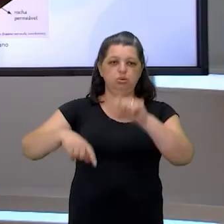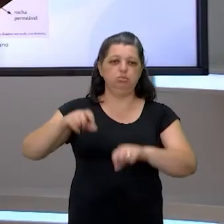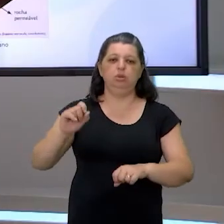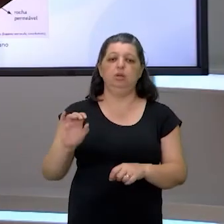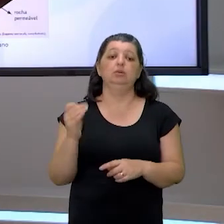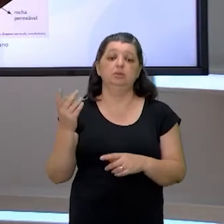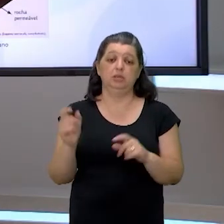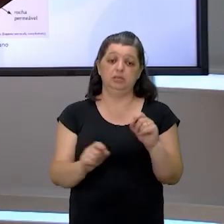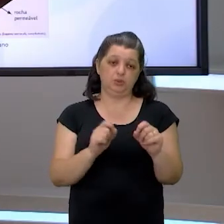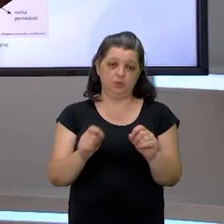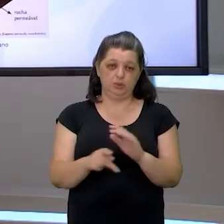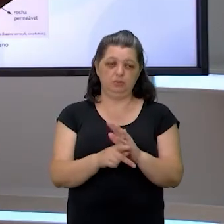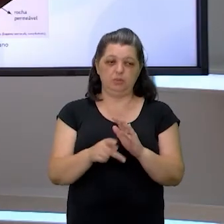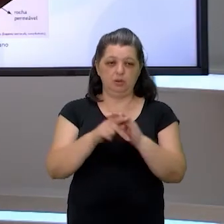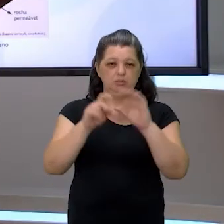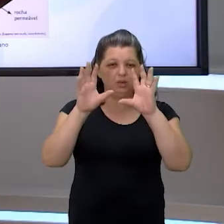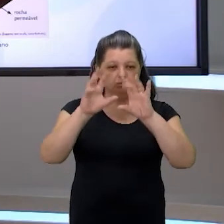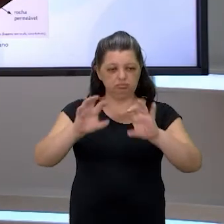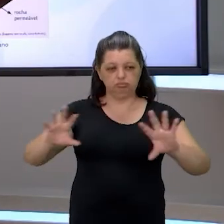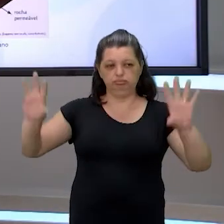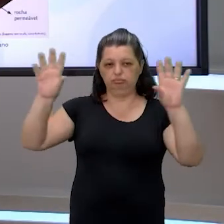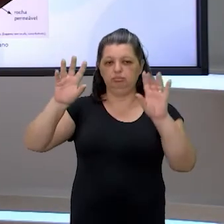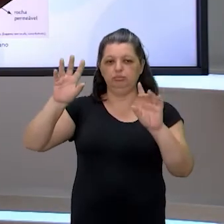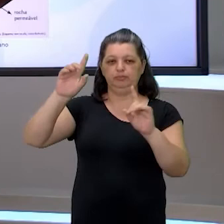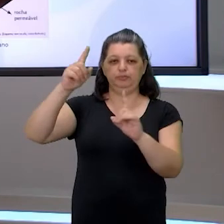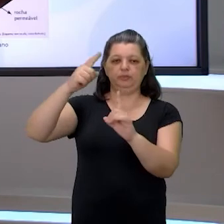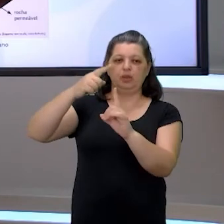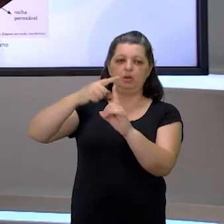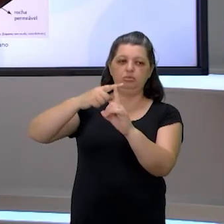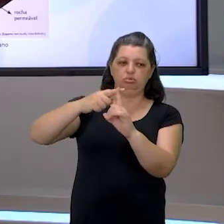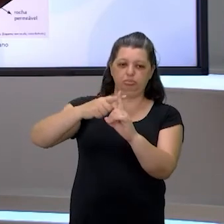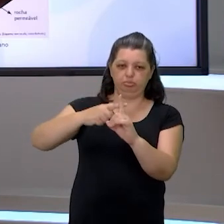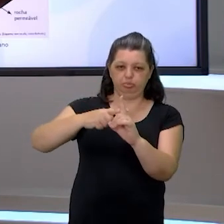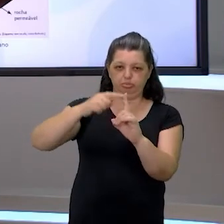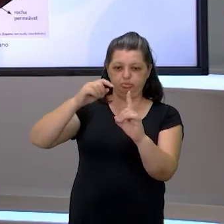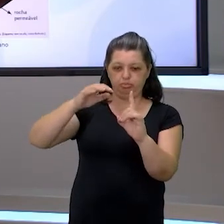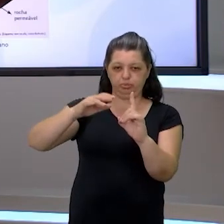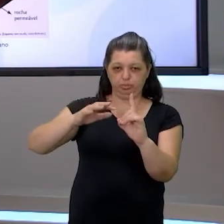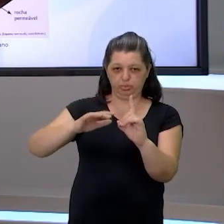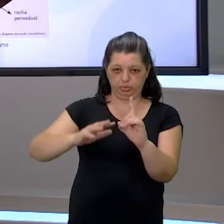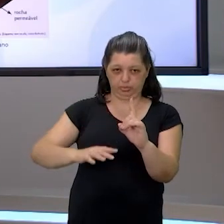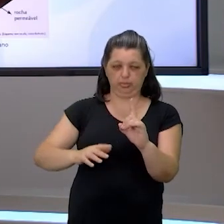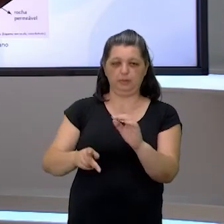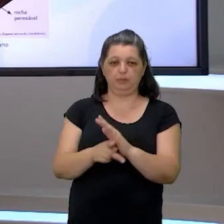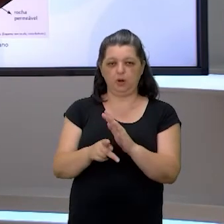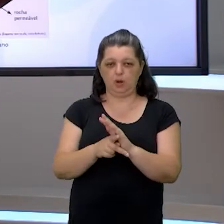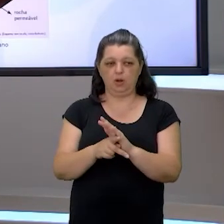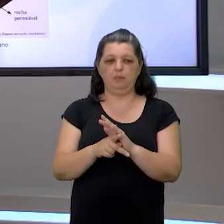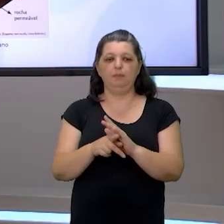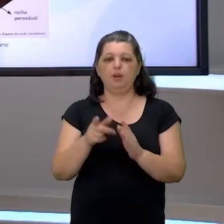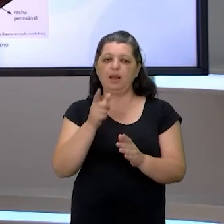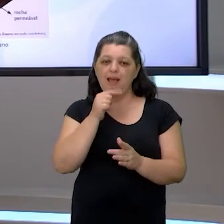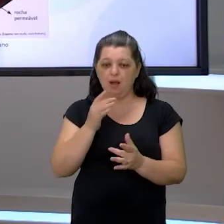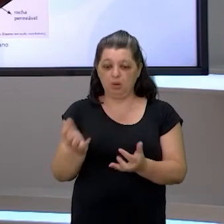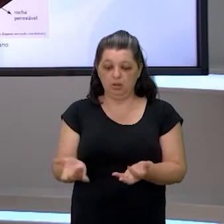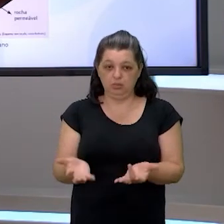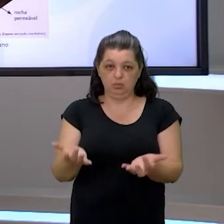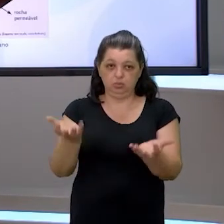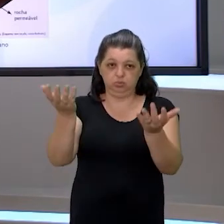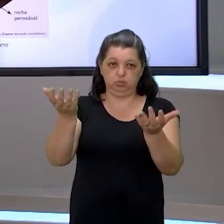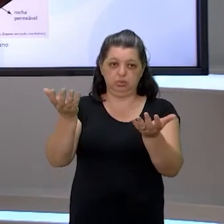quando lá no céu a temperatura está baixa, né, em relação a quando a água evaporou. E aí, ao invés de formar